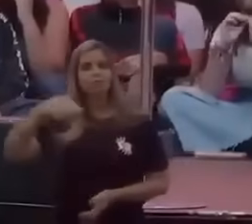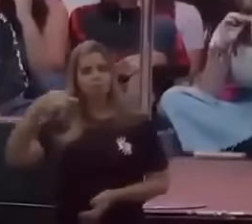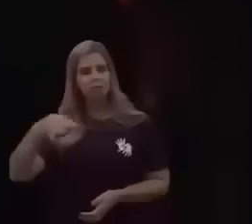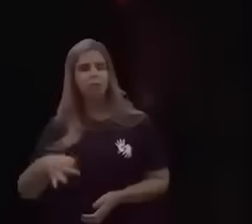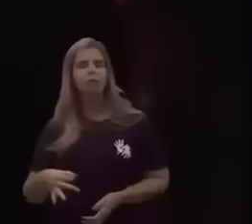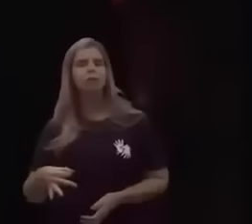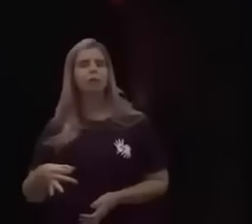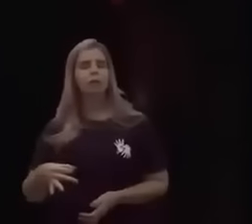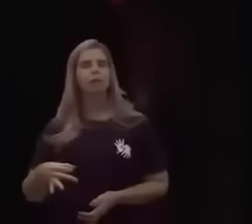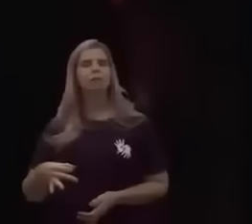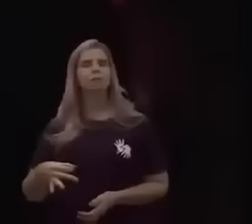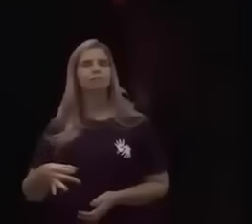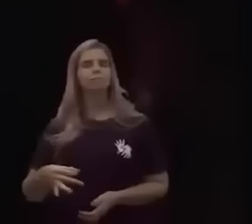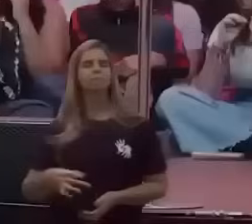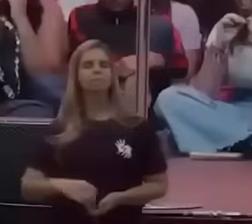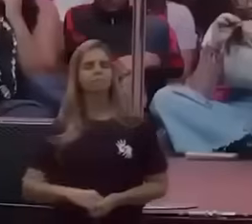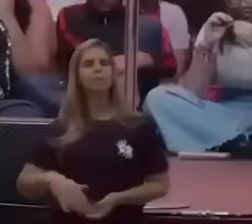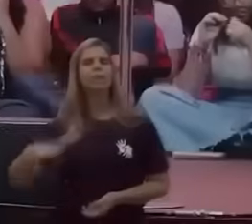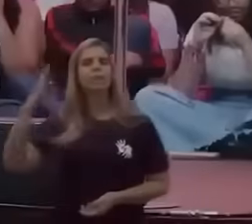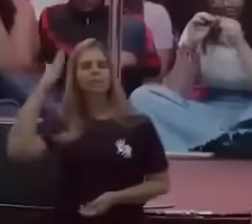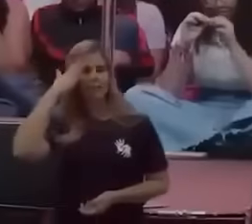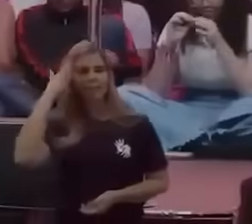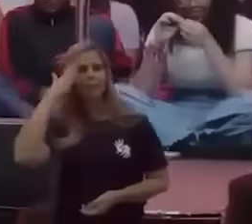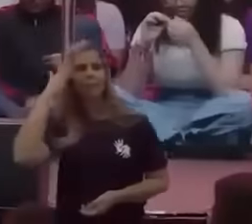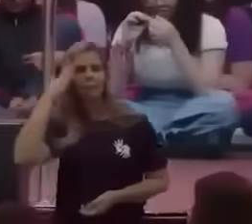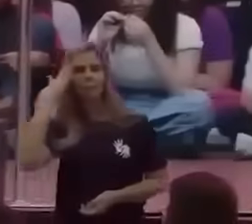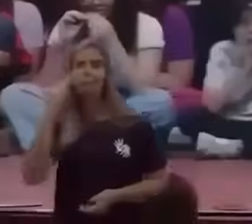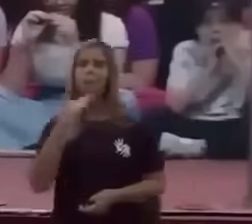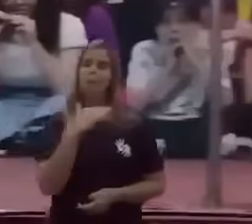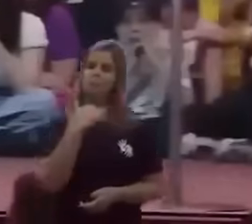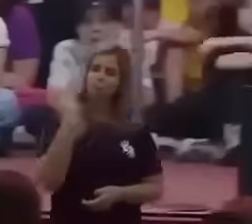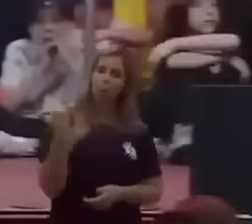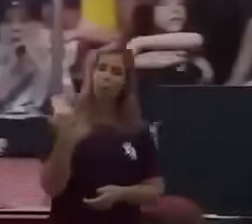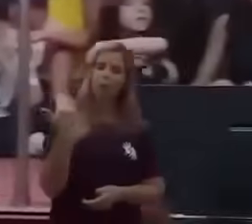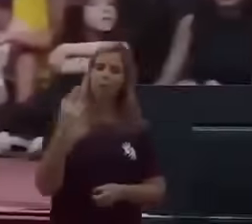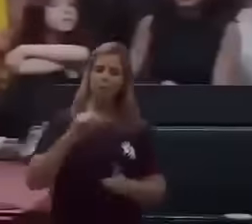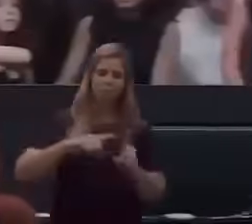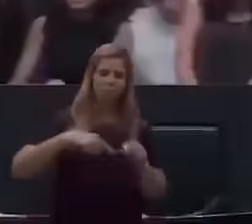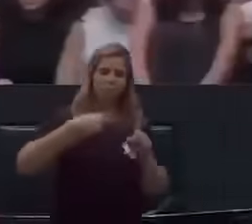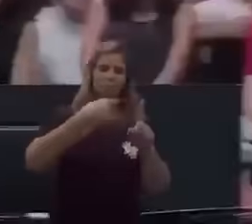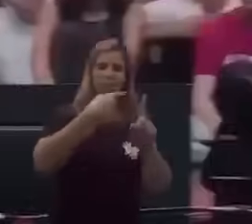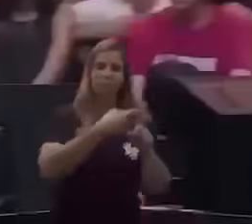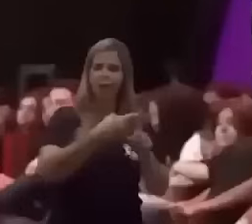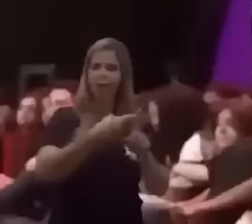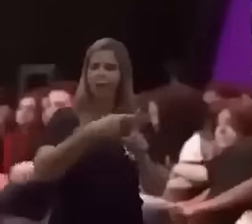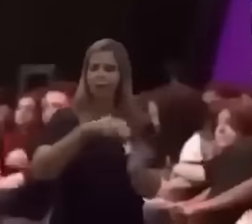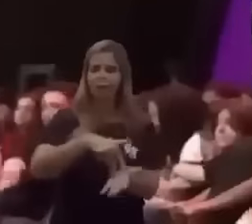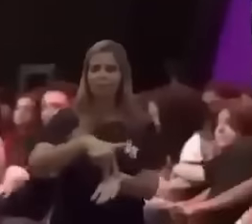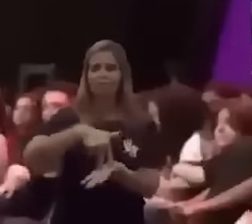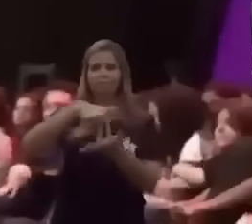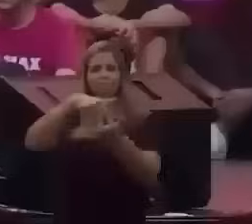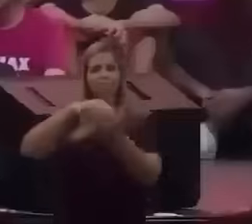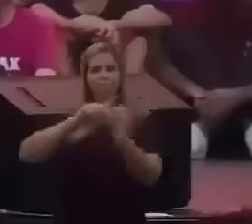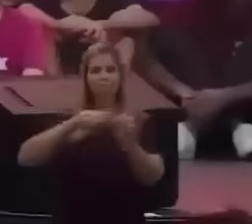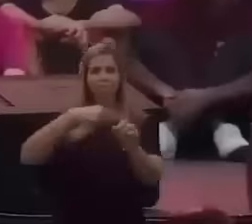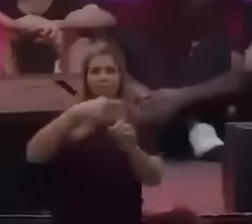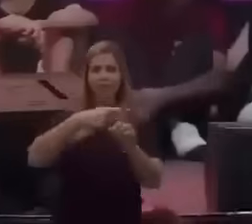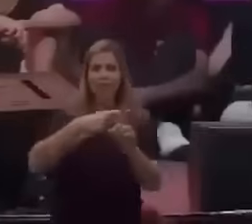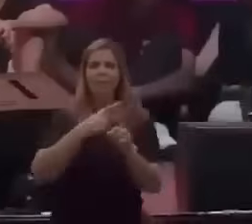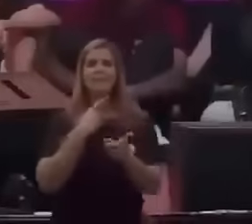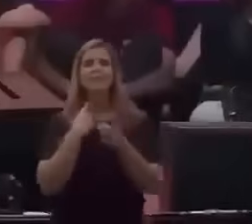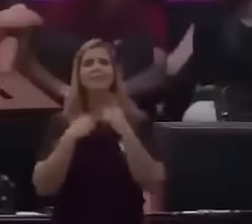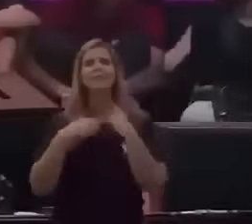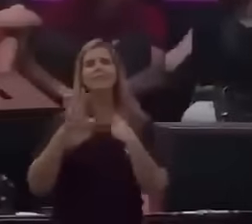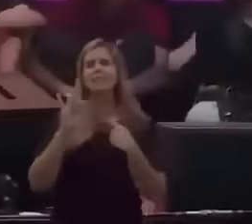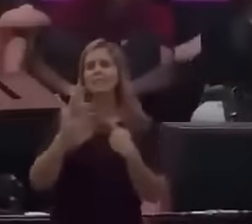certeza que ele seria esticado naquele leito vertical da morte, suspenso entre a terra e os céus, sofrendo sede, cãibras e